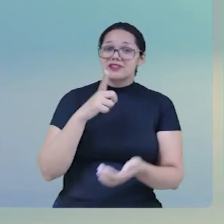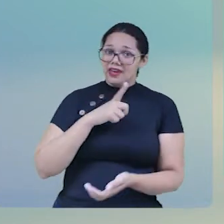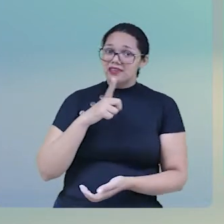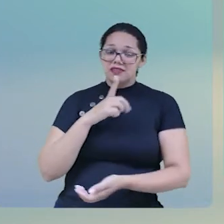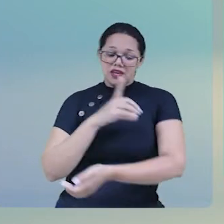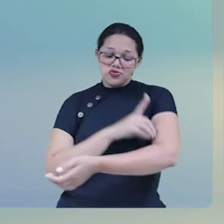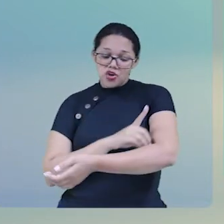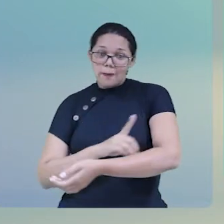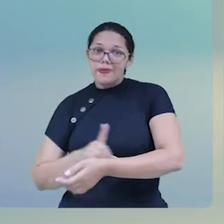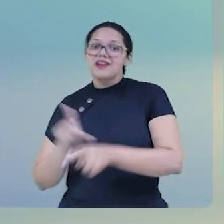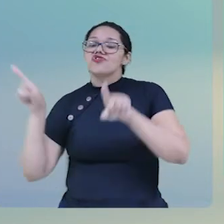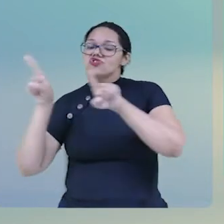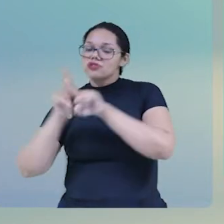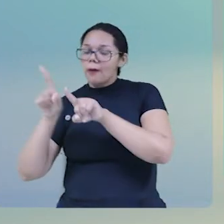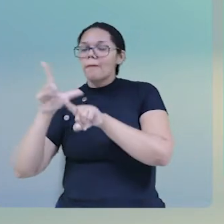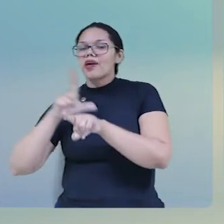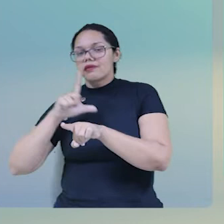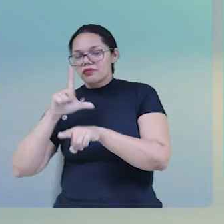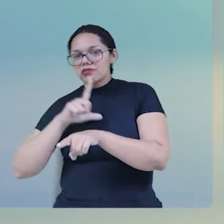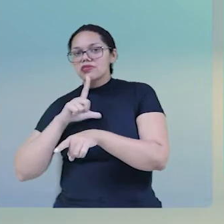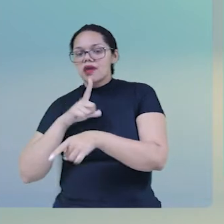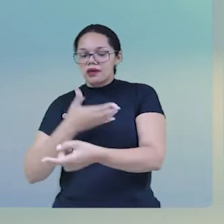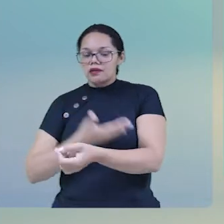hipertensão. Geralmente, isso não é regra.